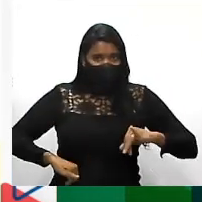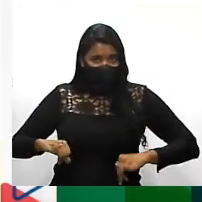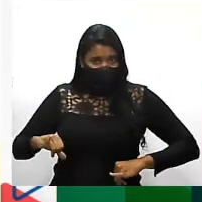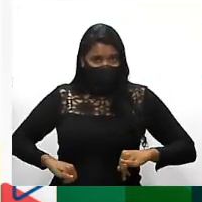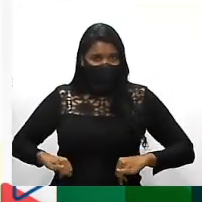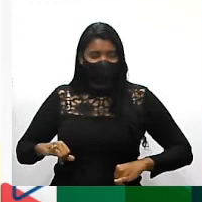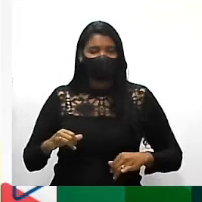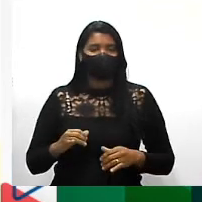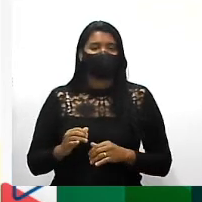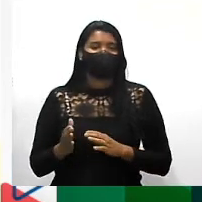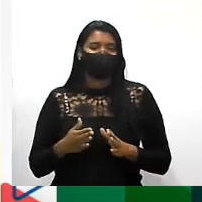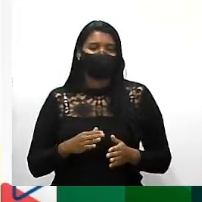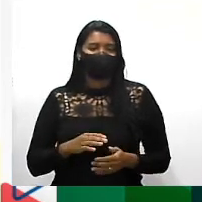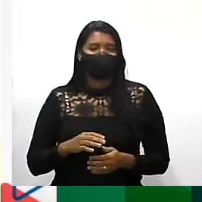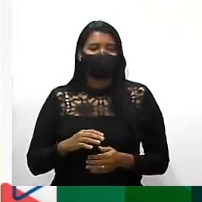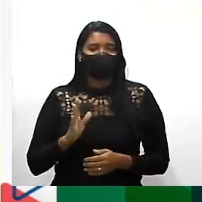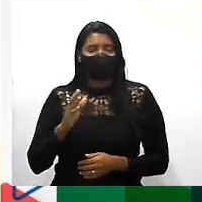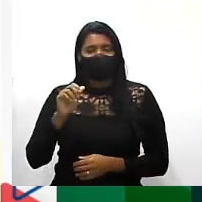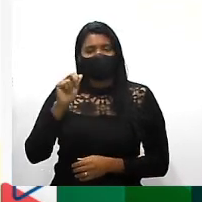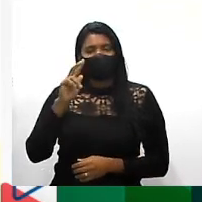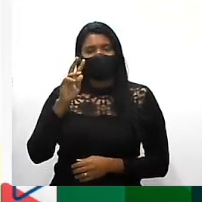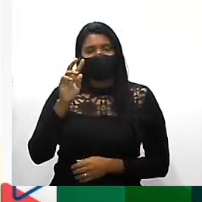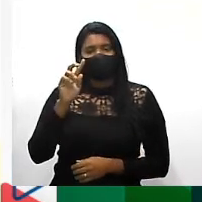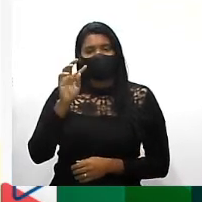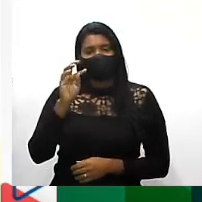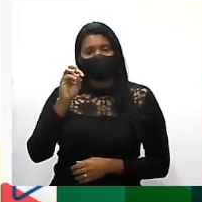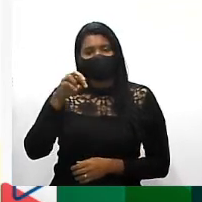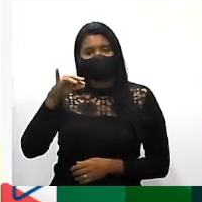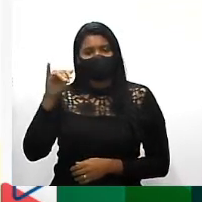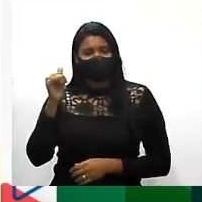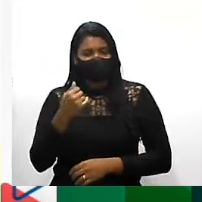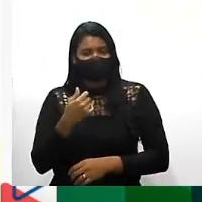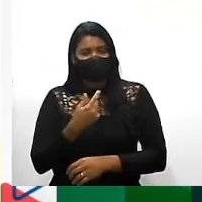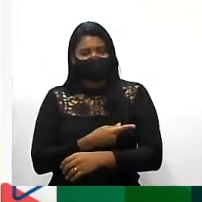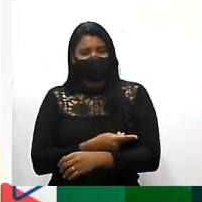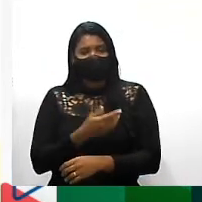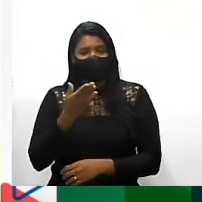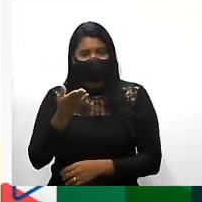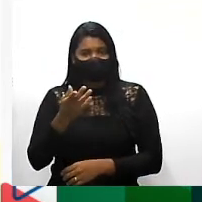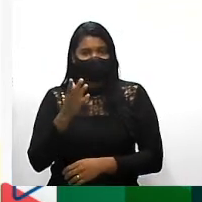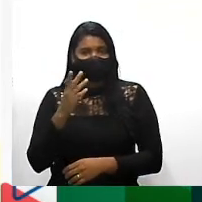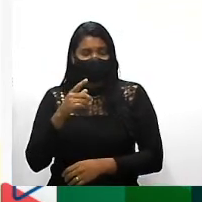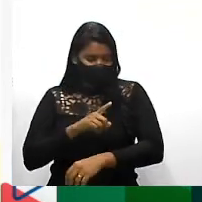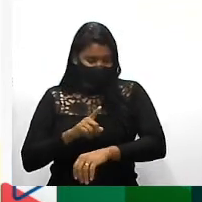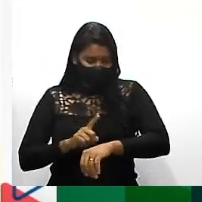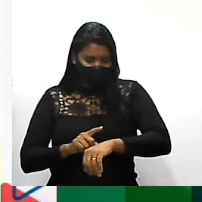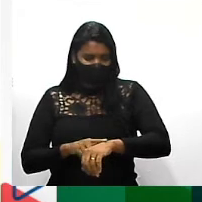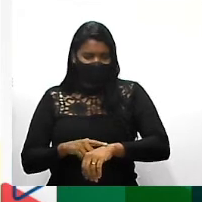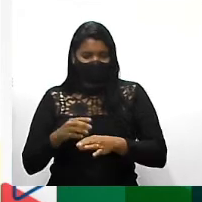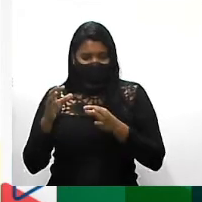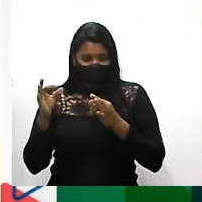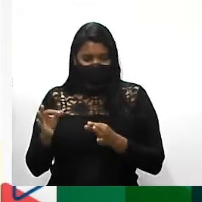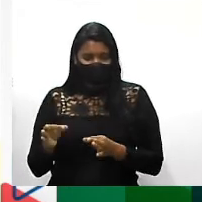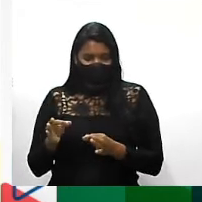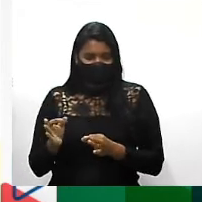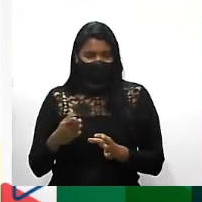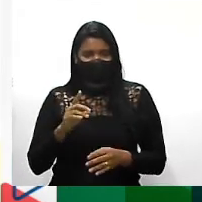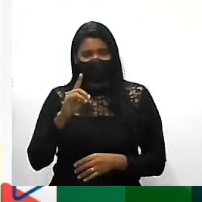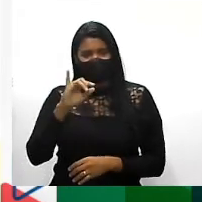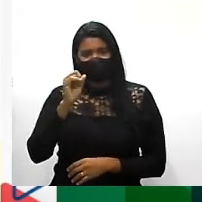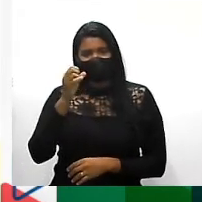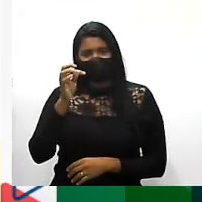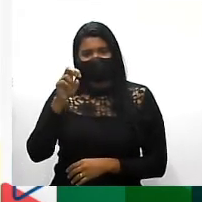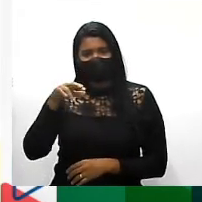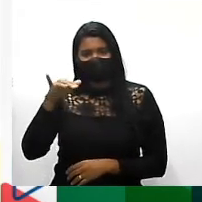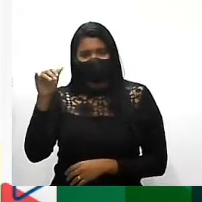A ortotanásia é o morrer naturalmente, quando você morre na hora certa, e a distanásia é